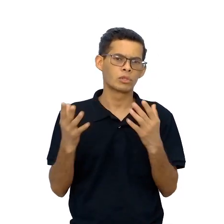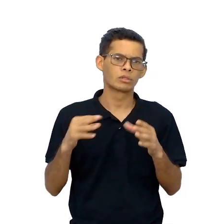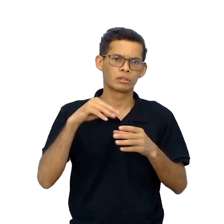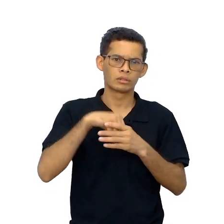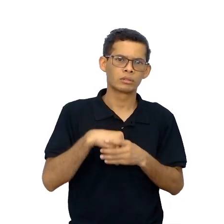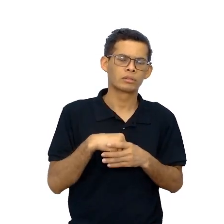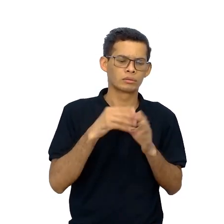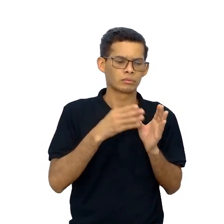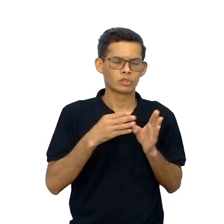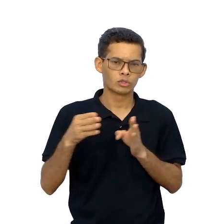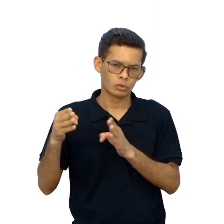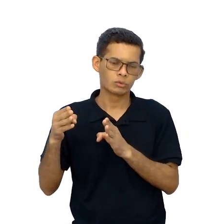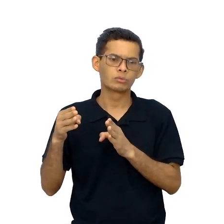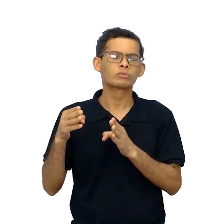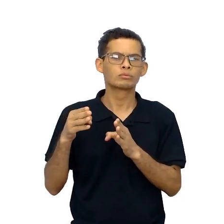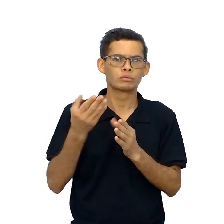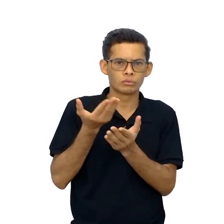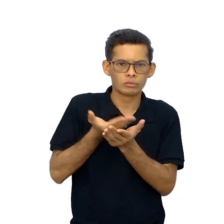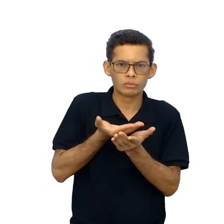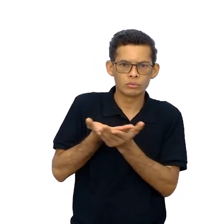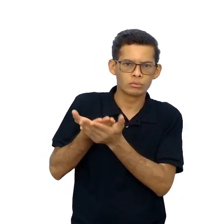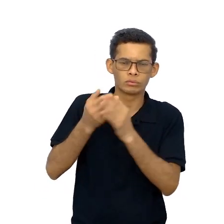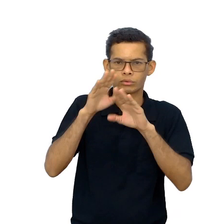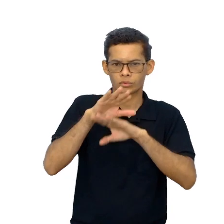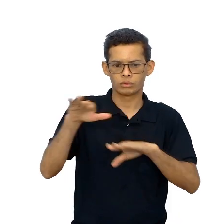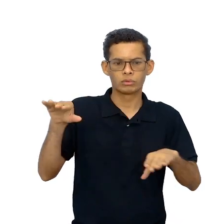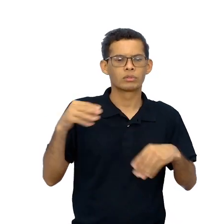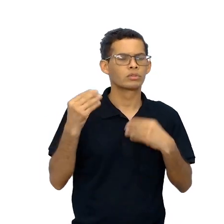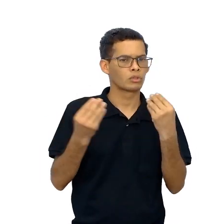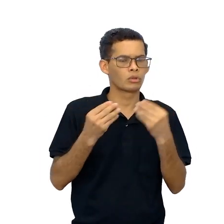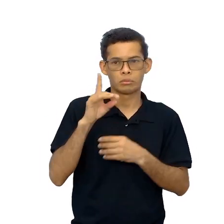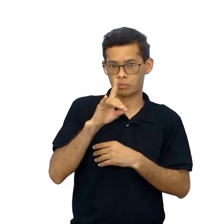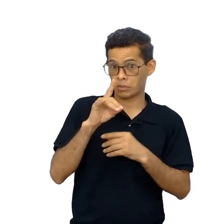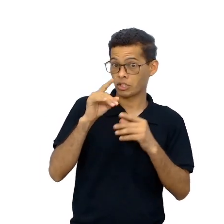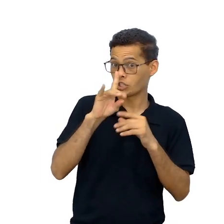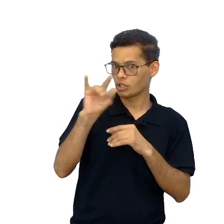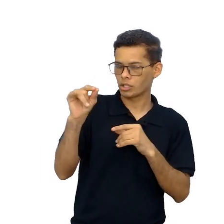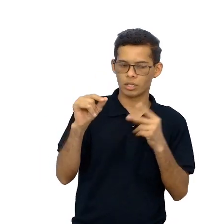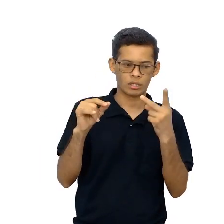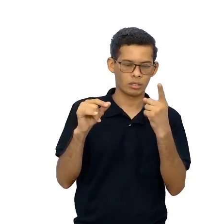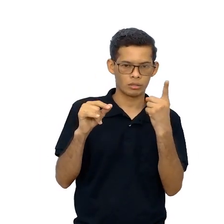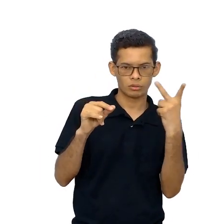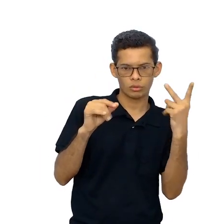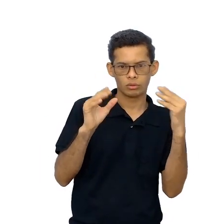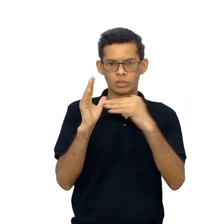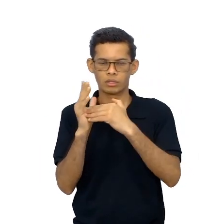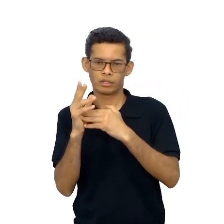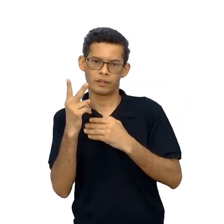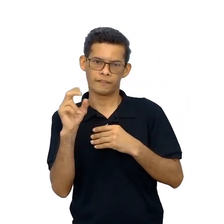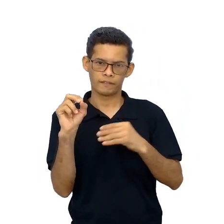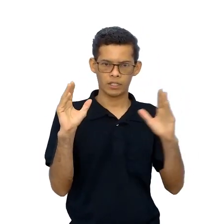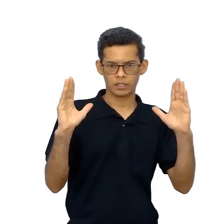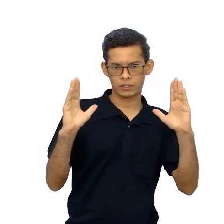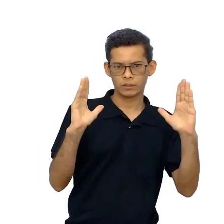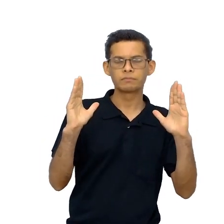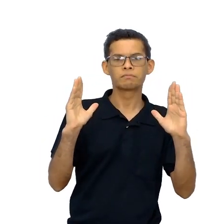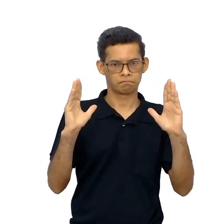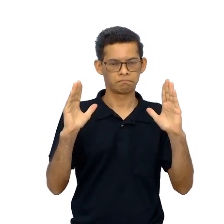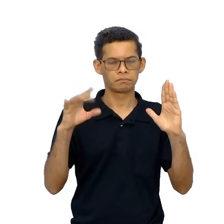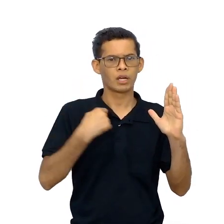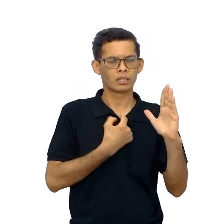os estudantes. Vamos pensar aqui um pouquinho, a previsão dela é do dia 12 ao dia 20, certo? Nós tivemos